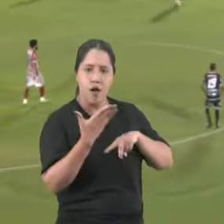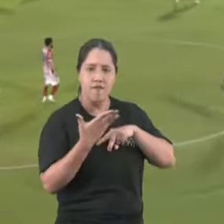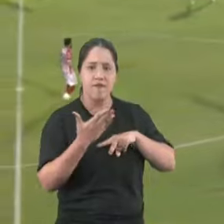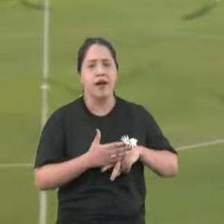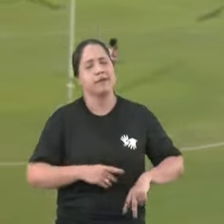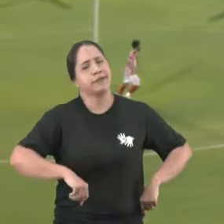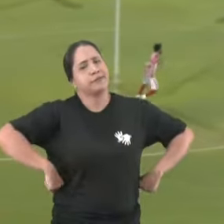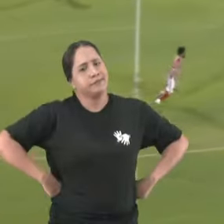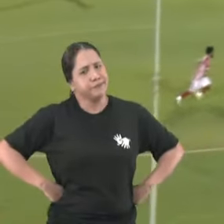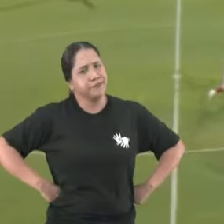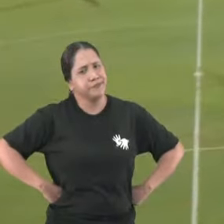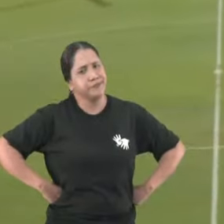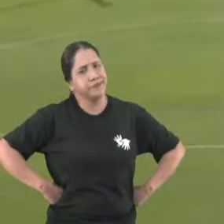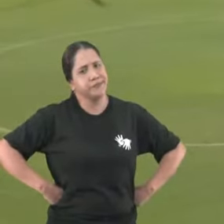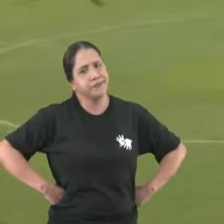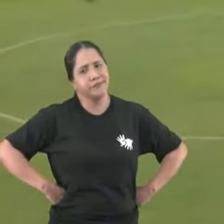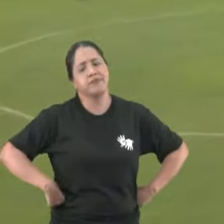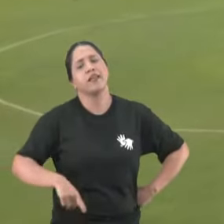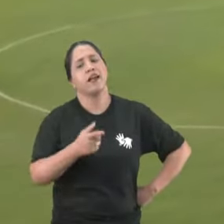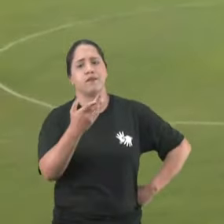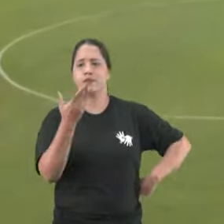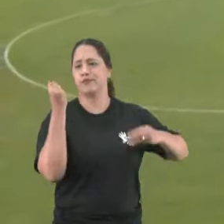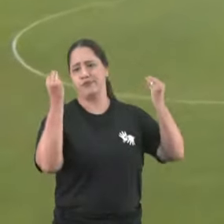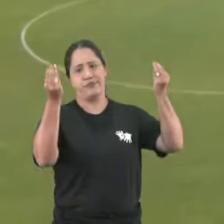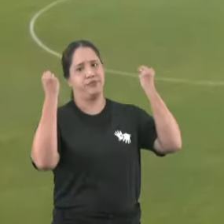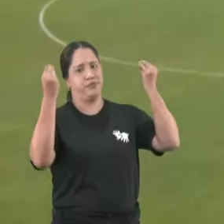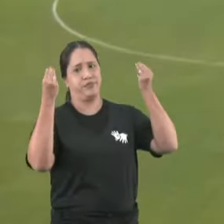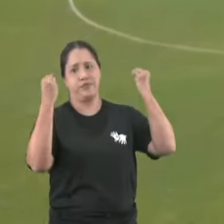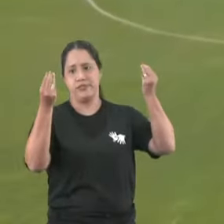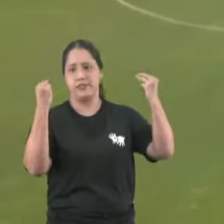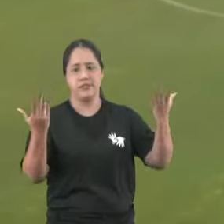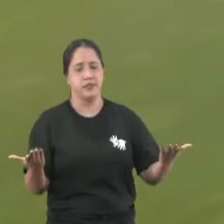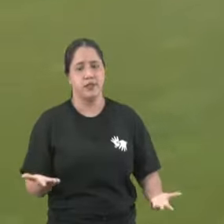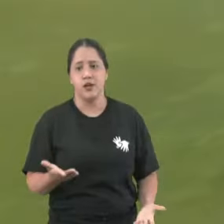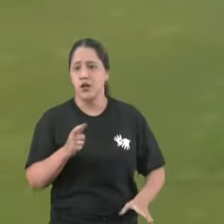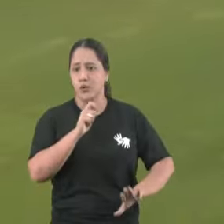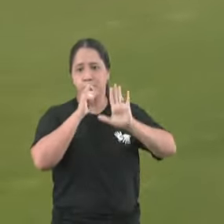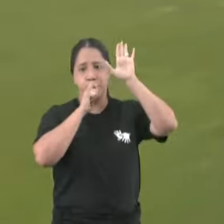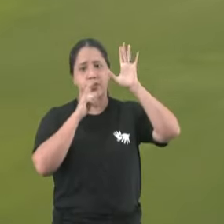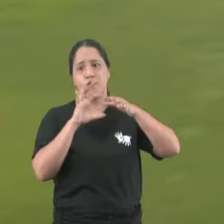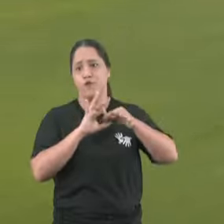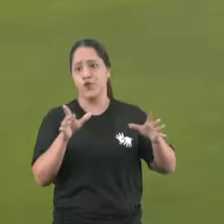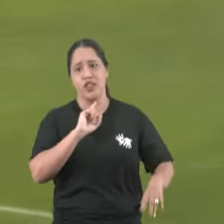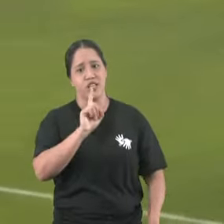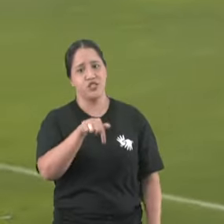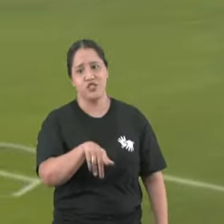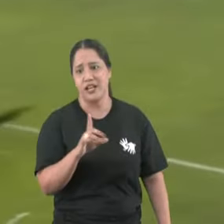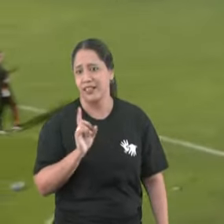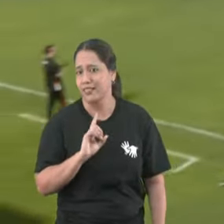disse: tá, pela misericórdia do juiz, não vou deixar ele em campo.